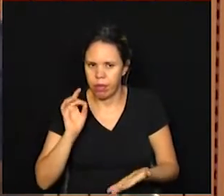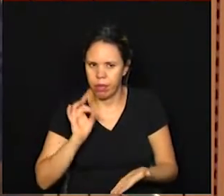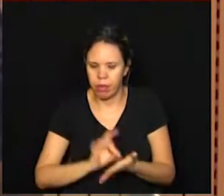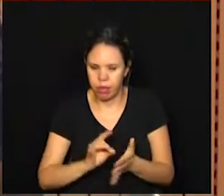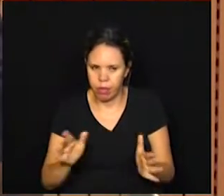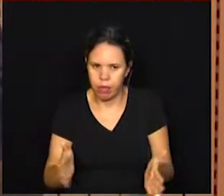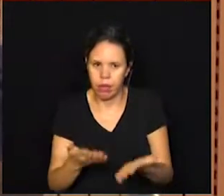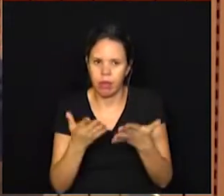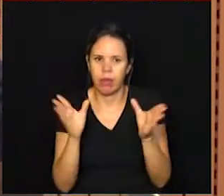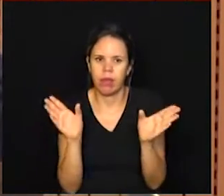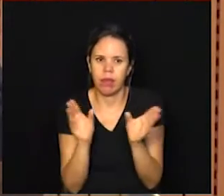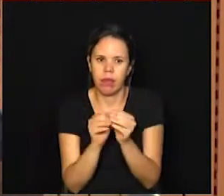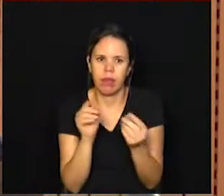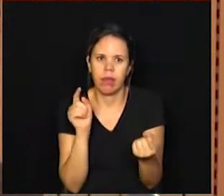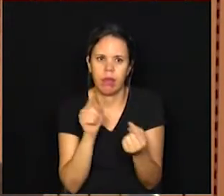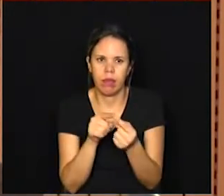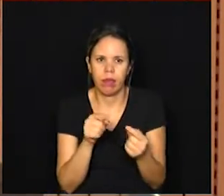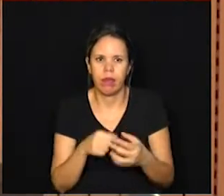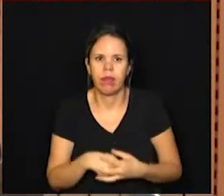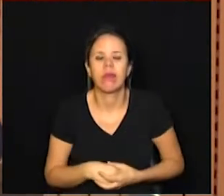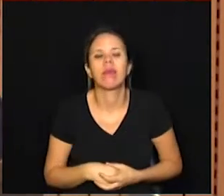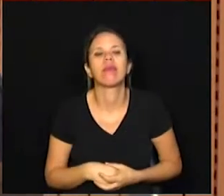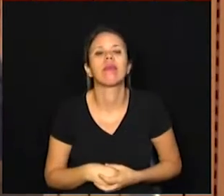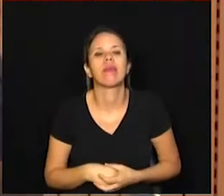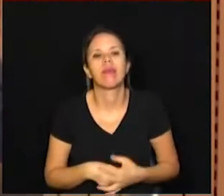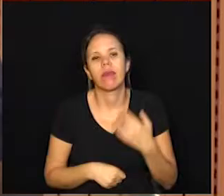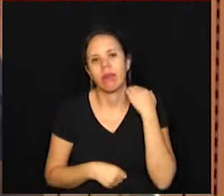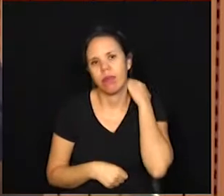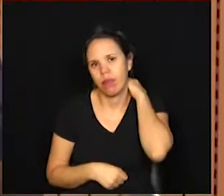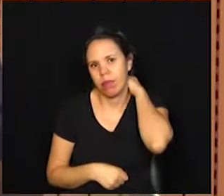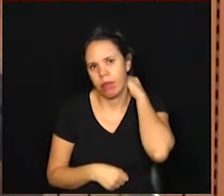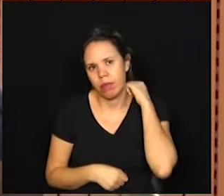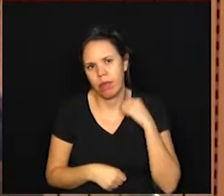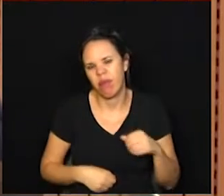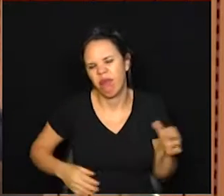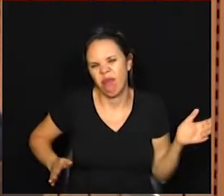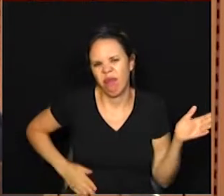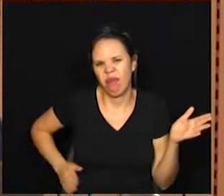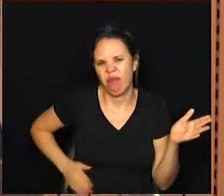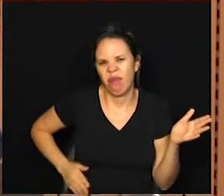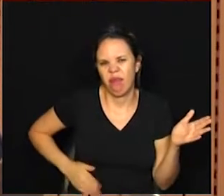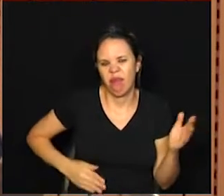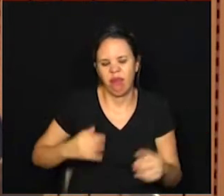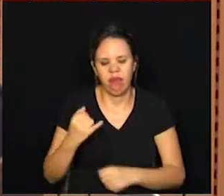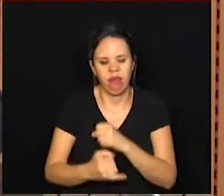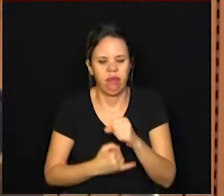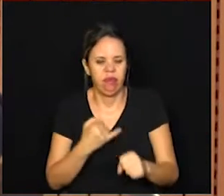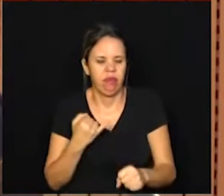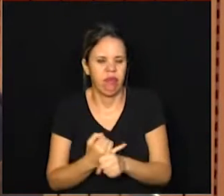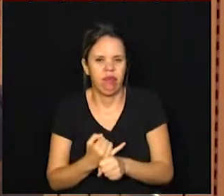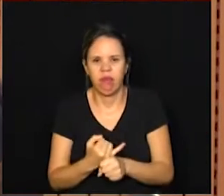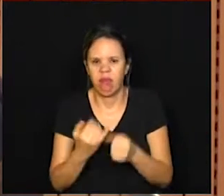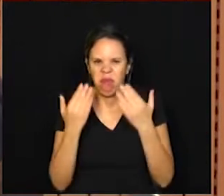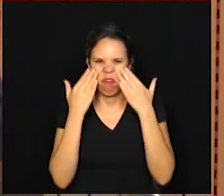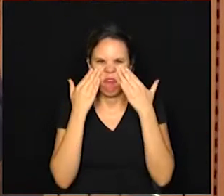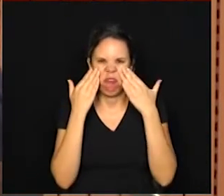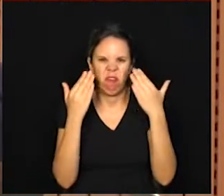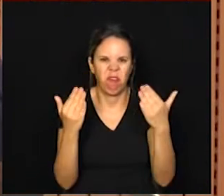contribuir definitivamente para que esses bandidos da internet sejam